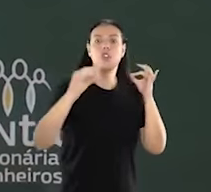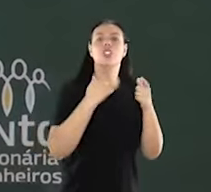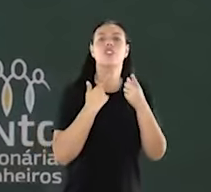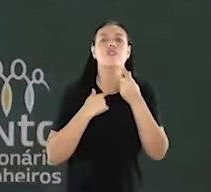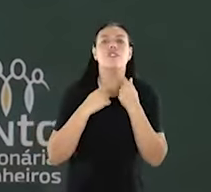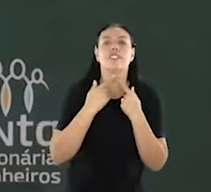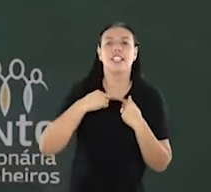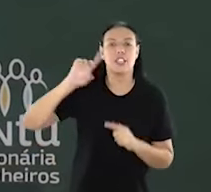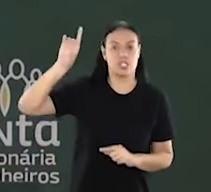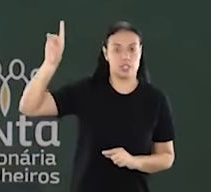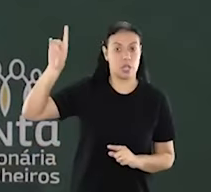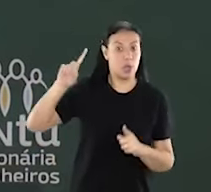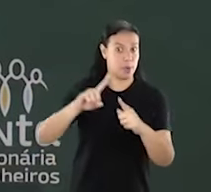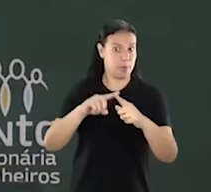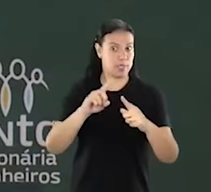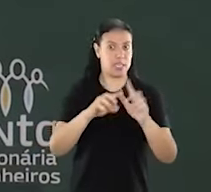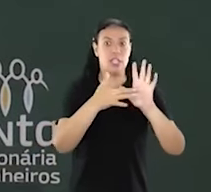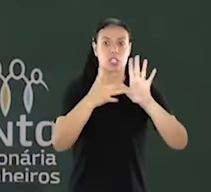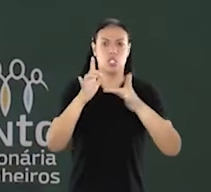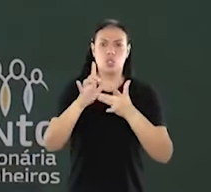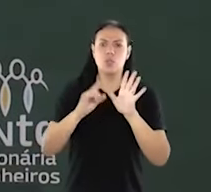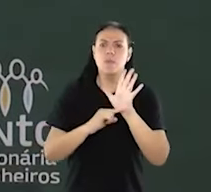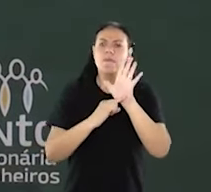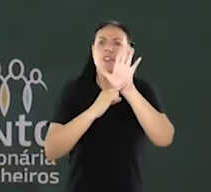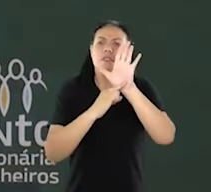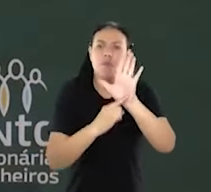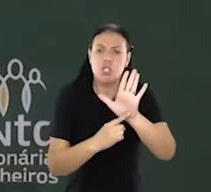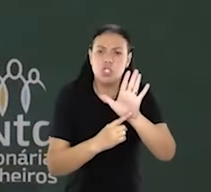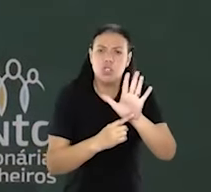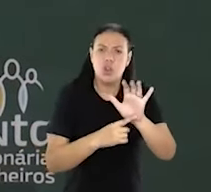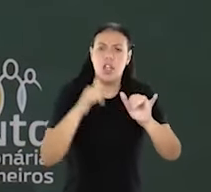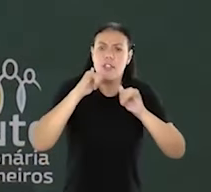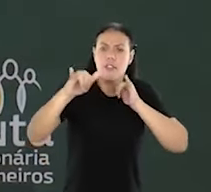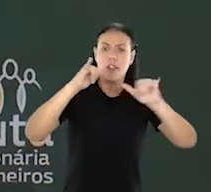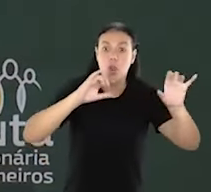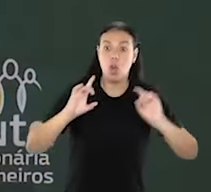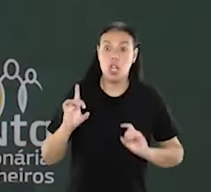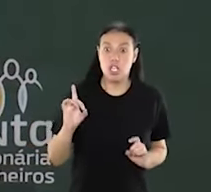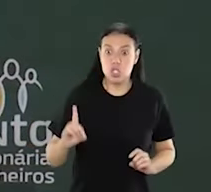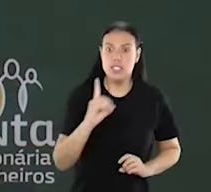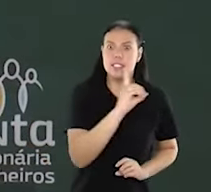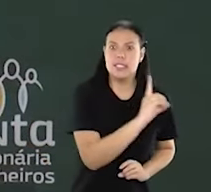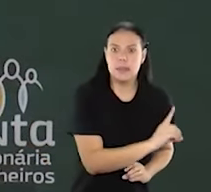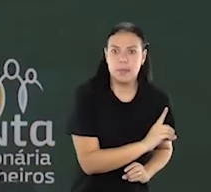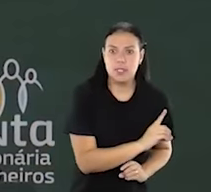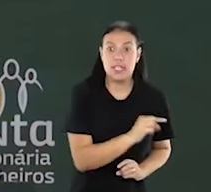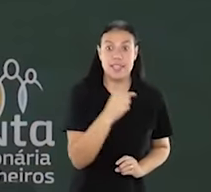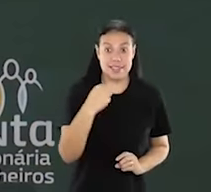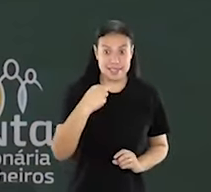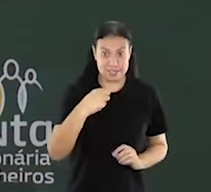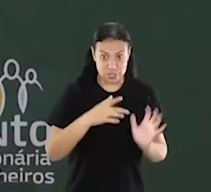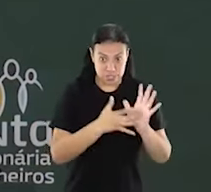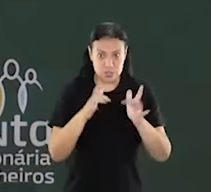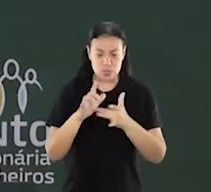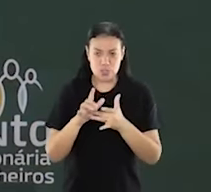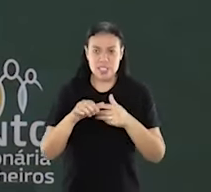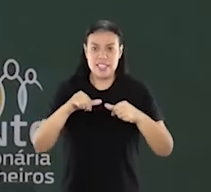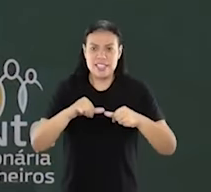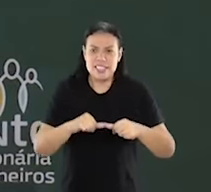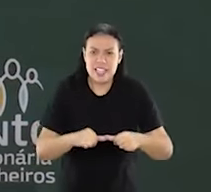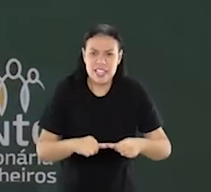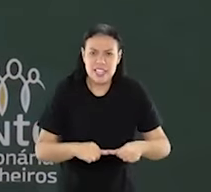o próprio Jesus alertara aos seus discípulos que ele seria entregue nas mãos dos principais sacerdotes e escribas para